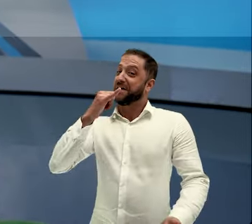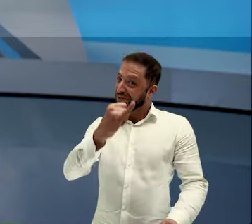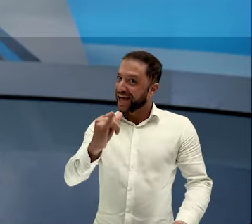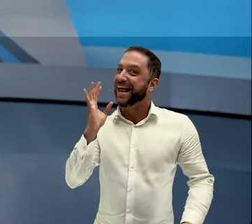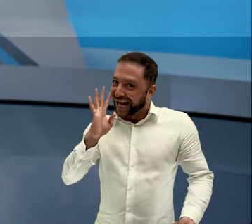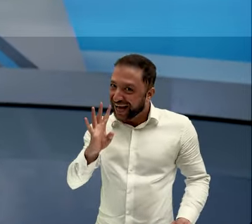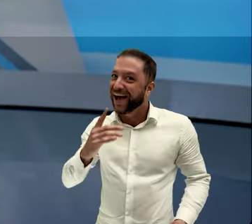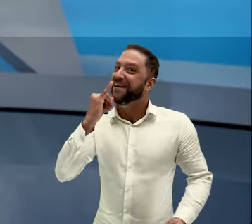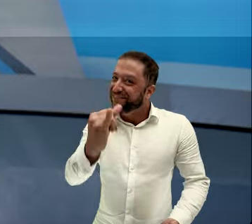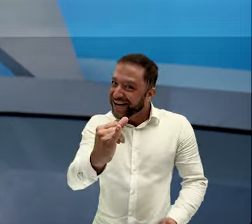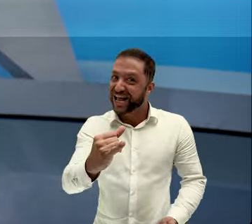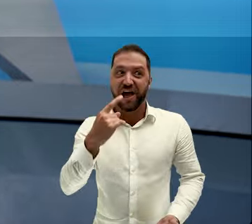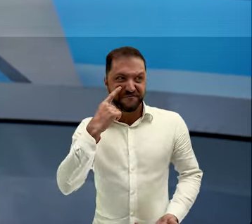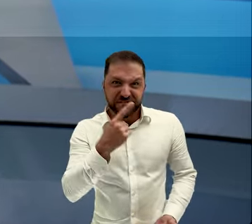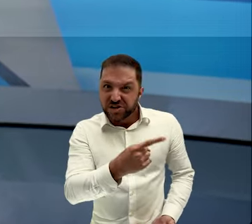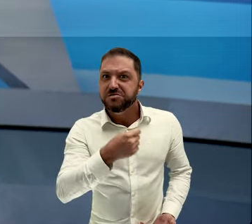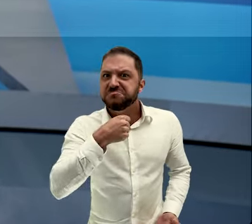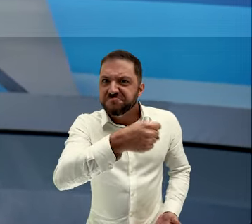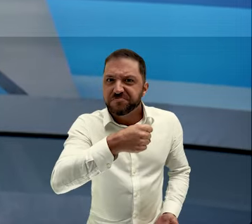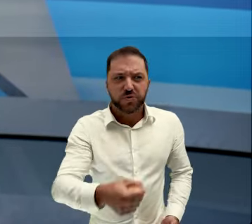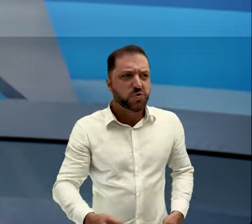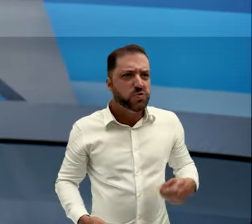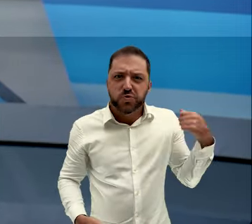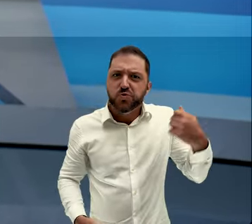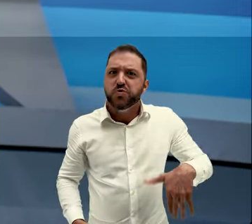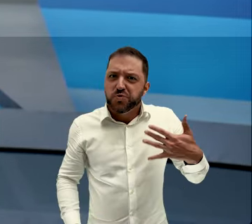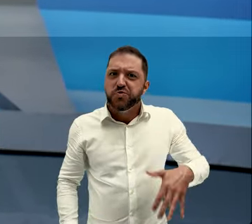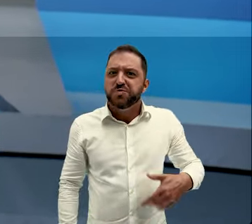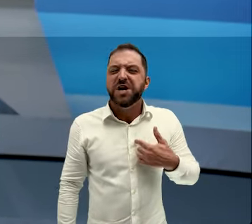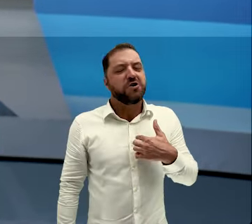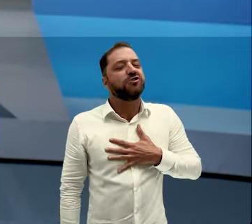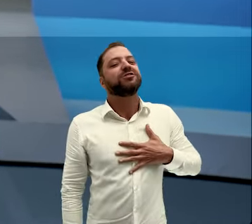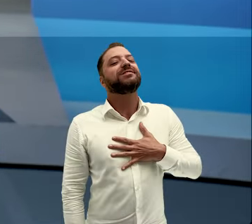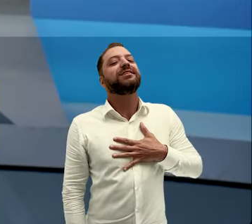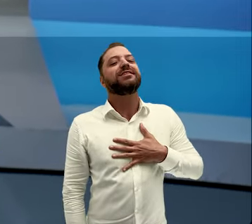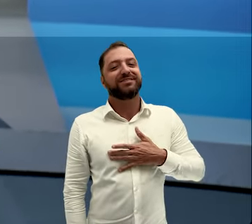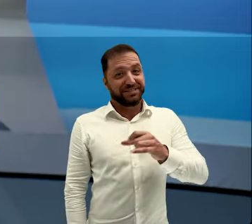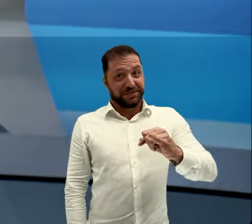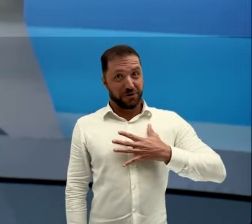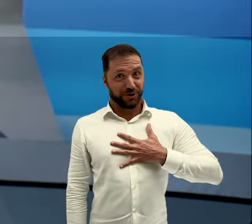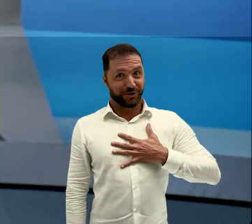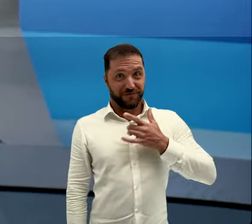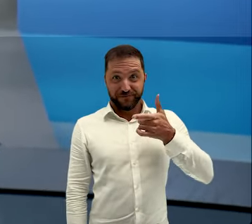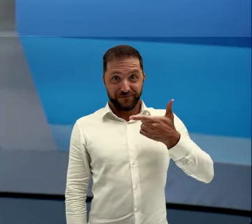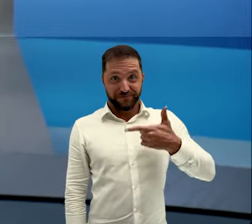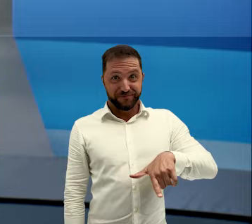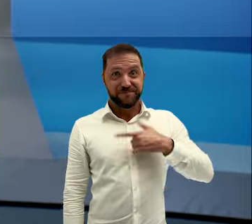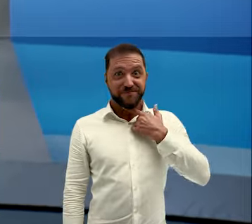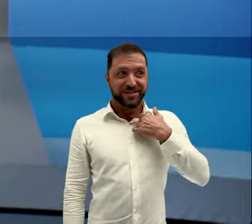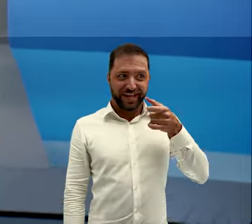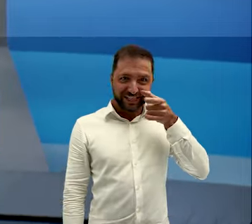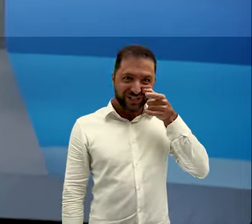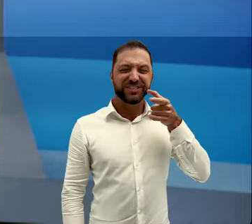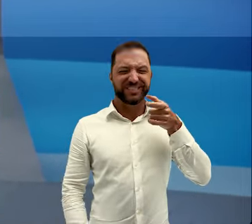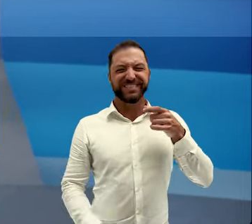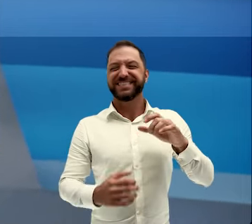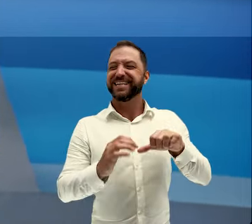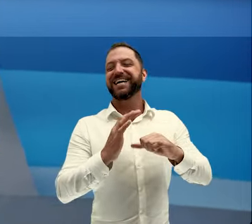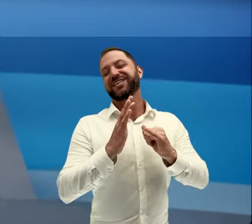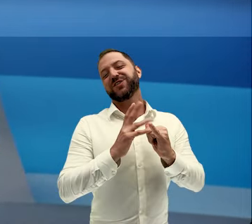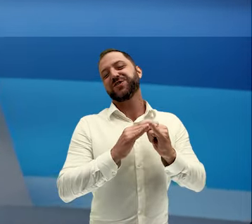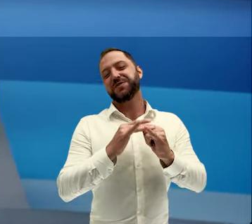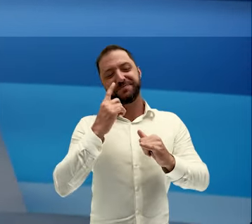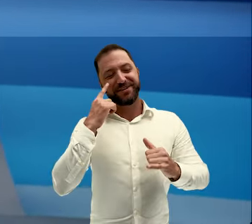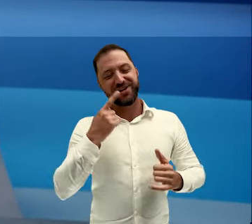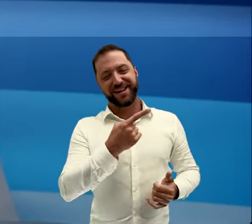Eu não falei que ia ter muito aprendizado nessa conversa? Eu gostei demais e se você também curtiu, pode rever lá no nosso canal